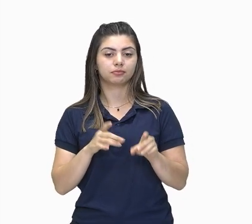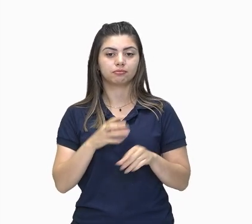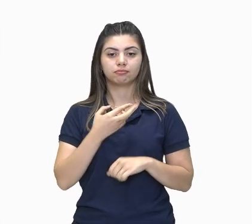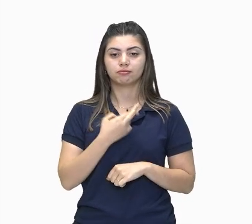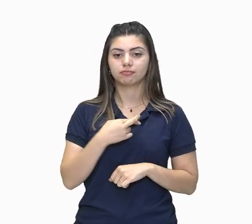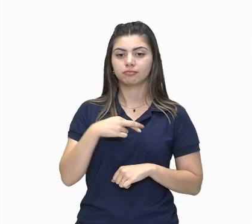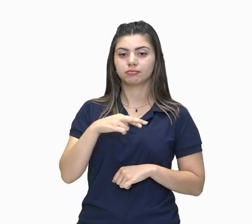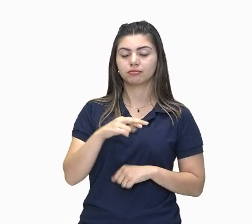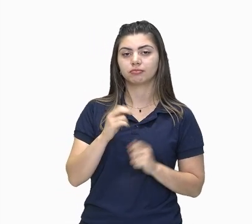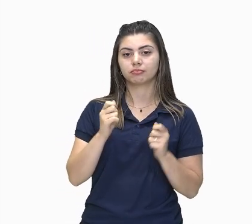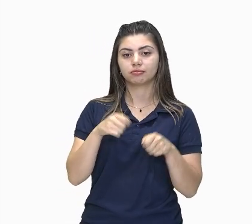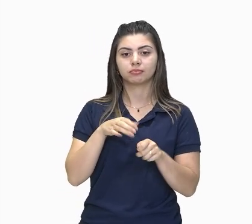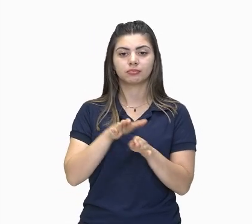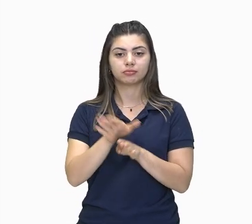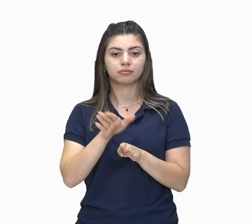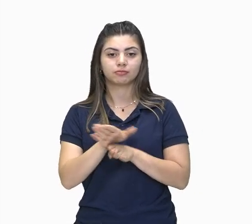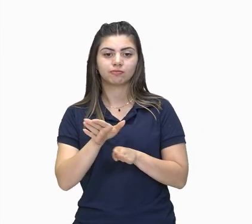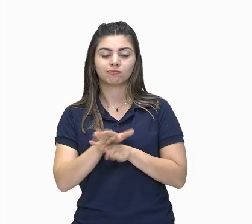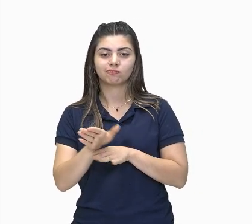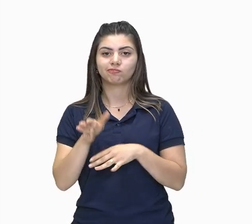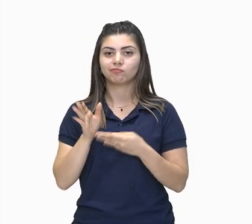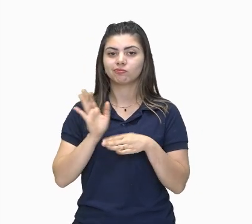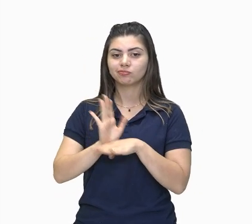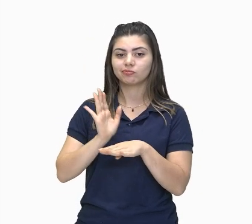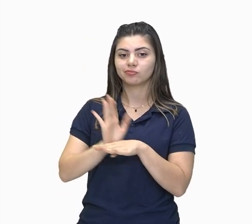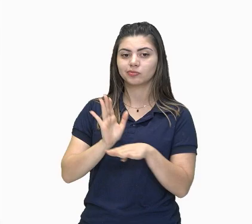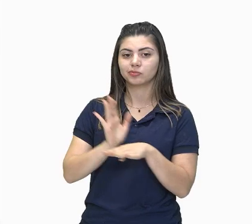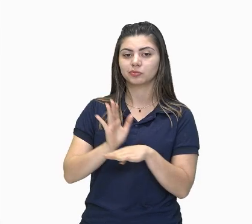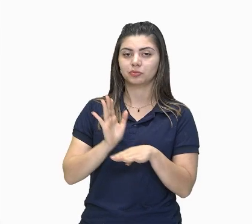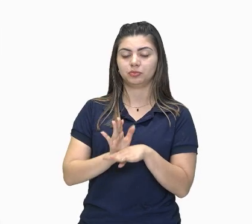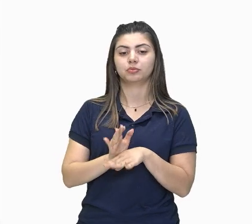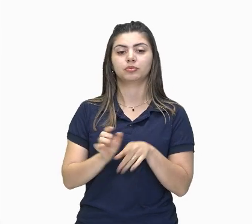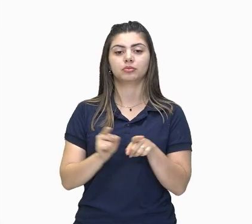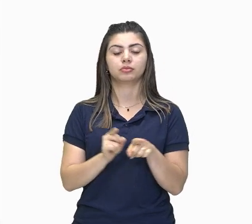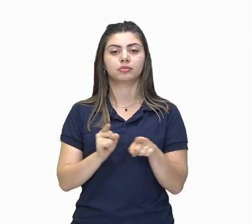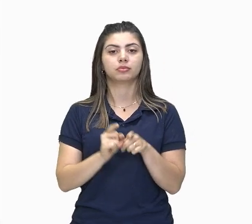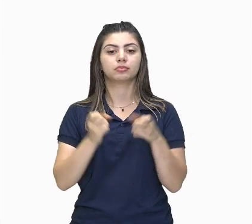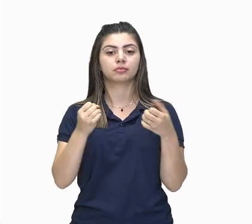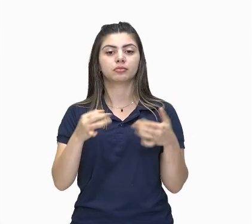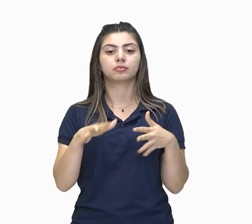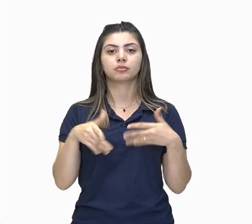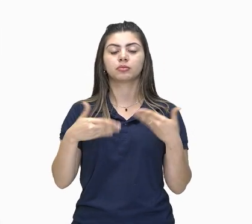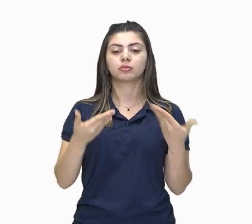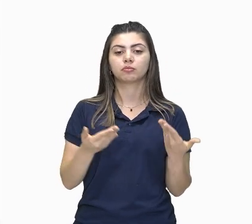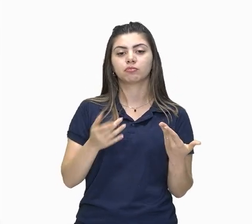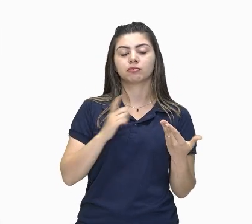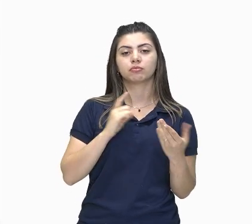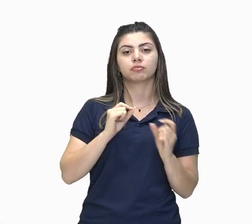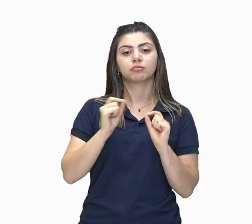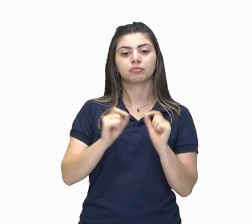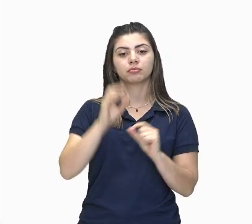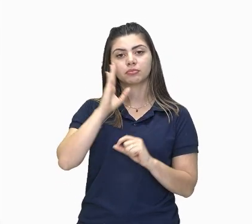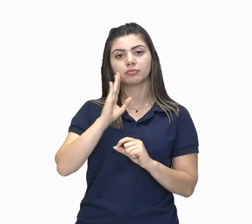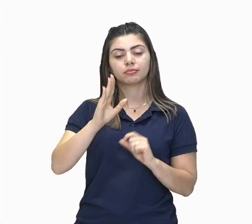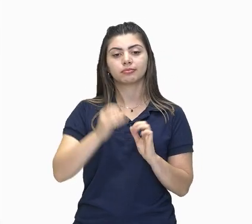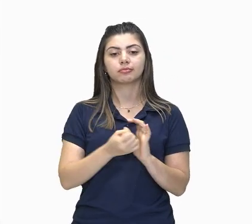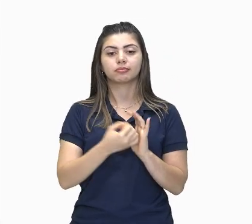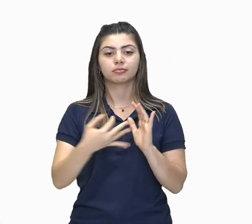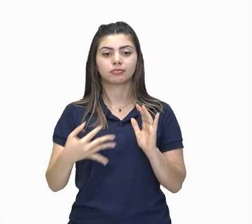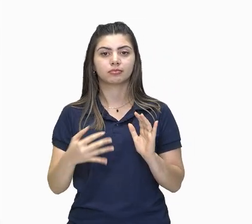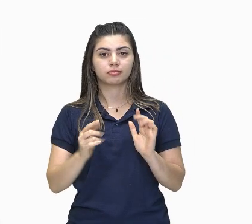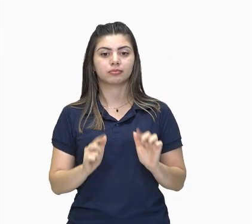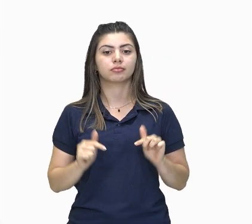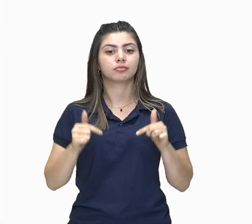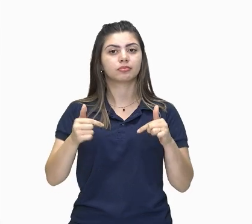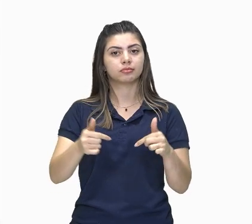orienta, norteia e define as principais características e práticas da religião e de seus membros. Olha